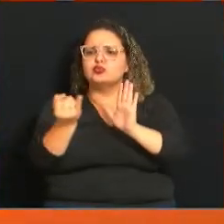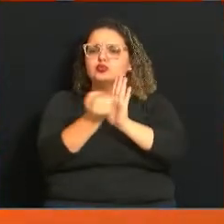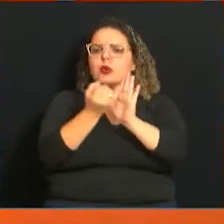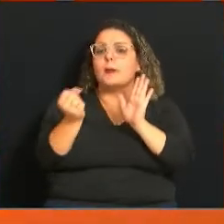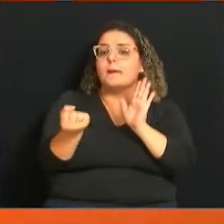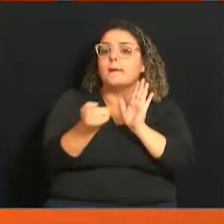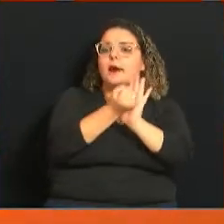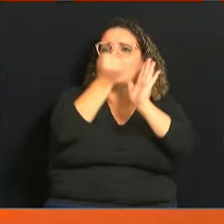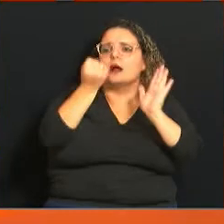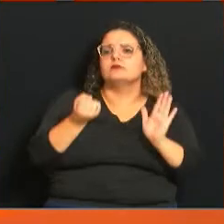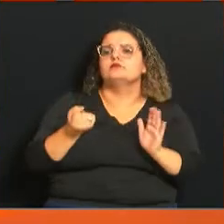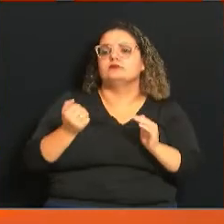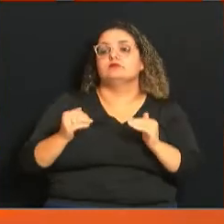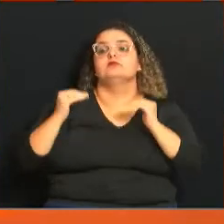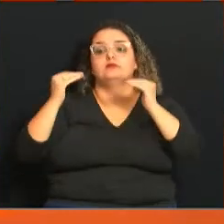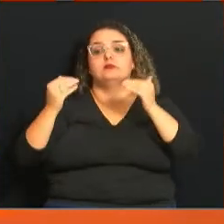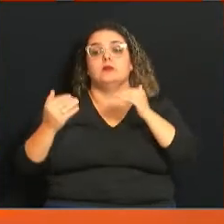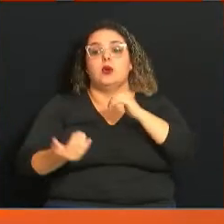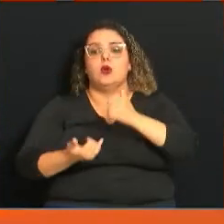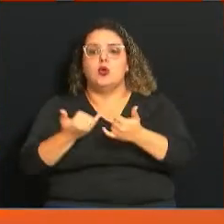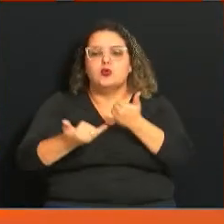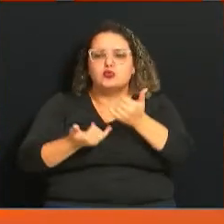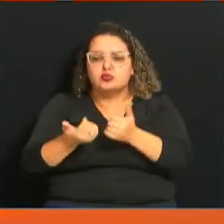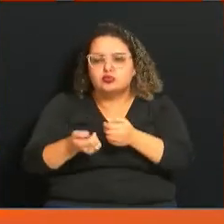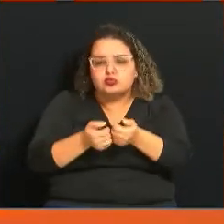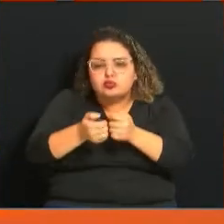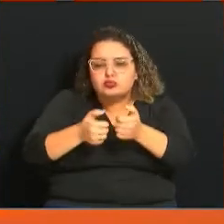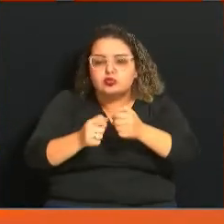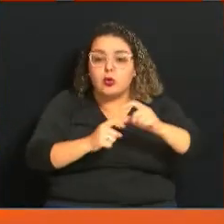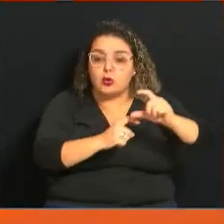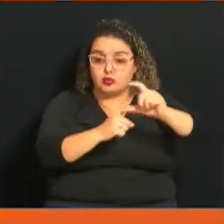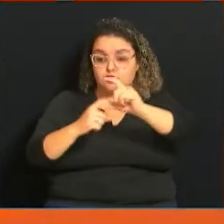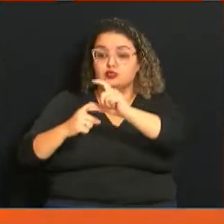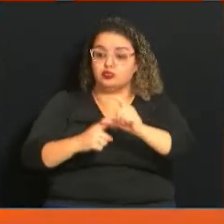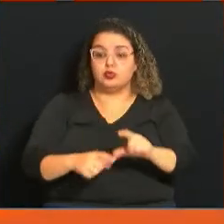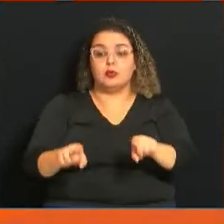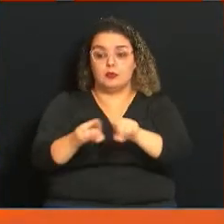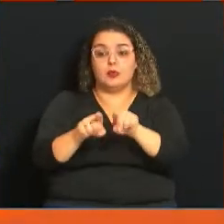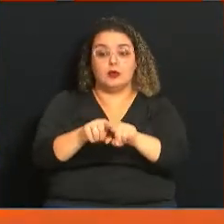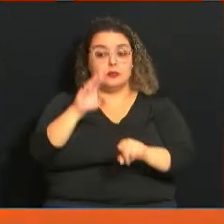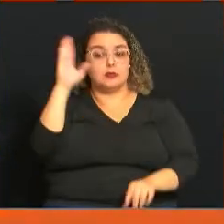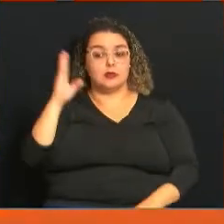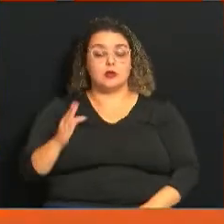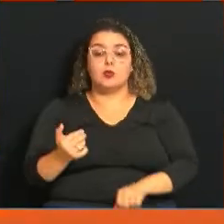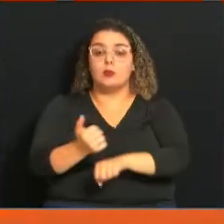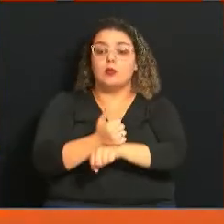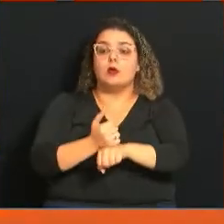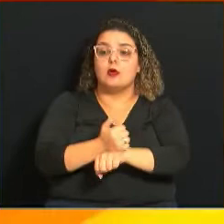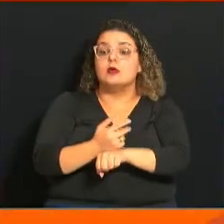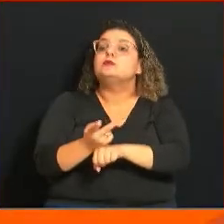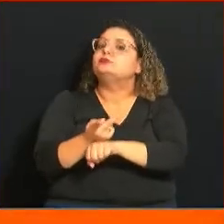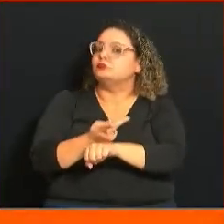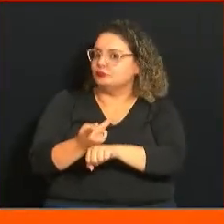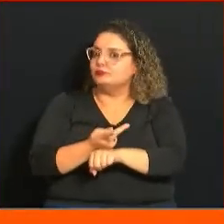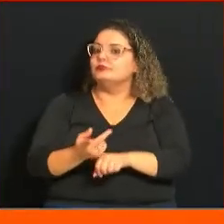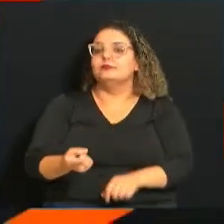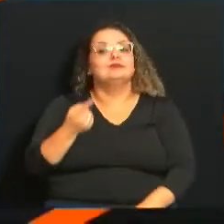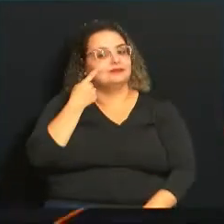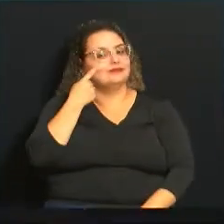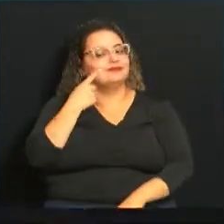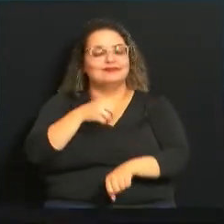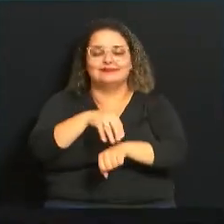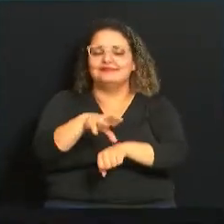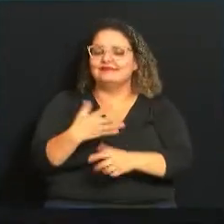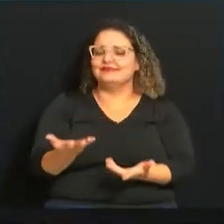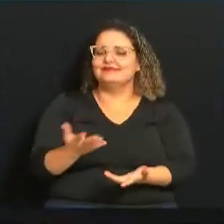em alta o mercado de jogos e quadrinhos no Brasil, viu? Por isso, esses profissionais são bem procurados. Fica a dica. Bom, e